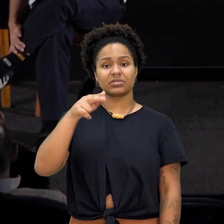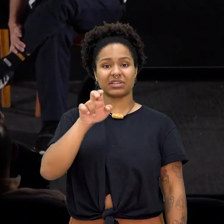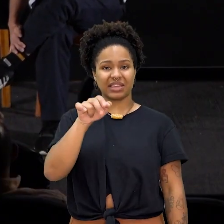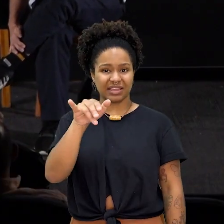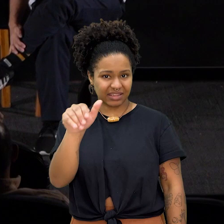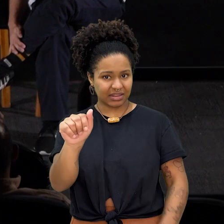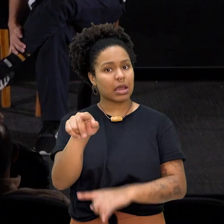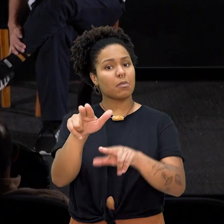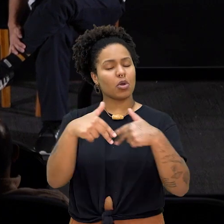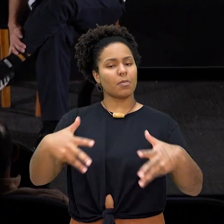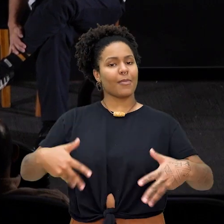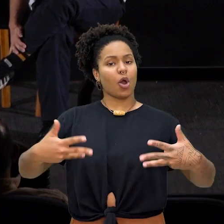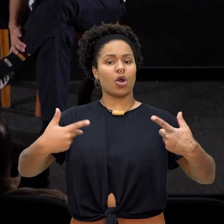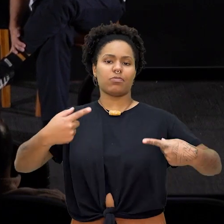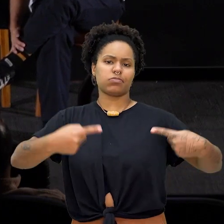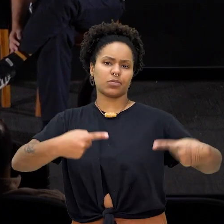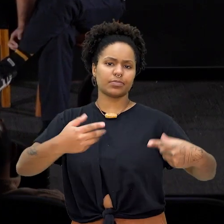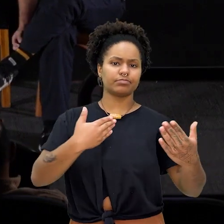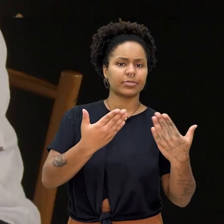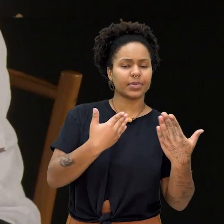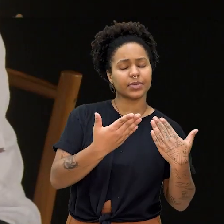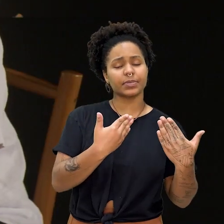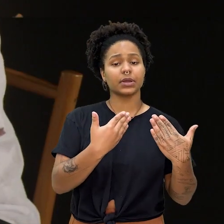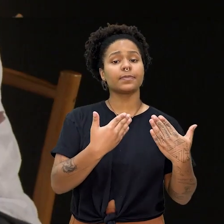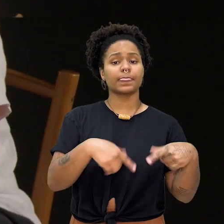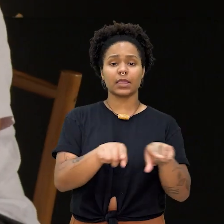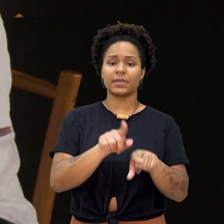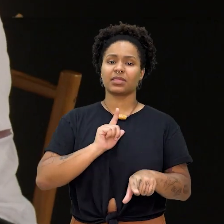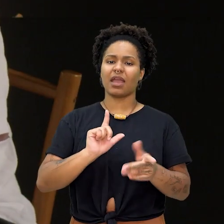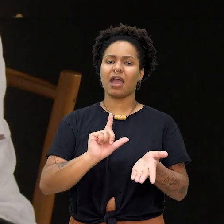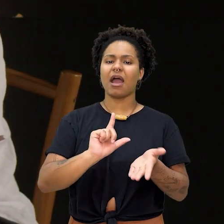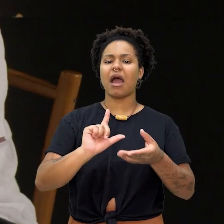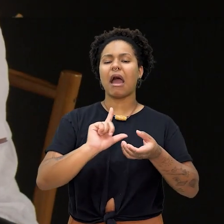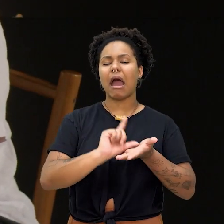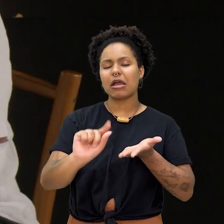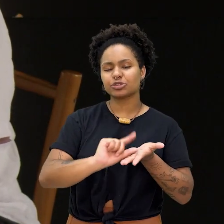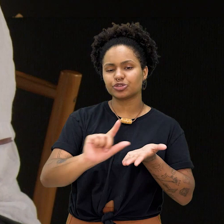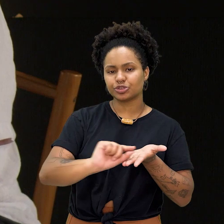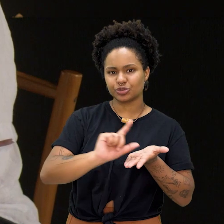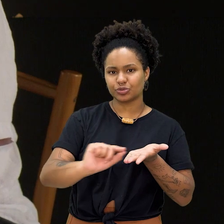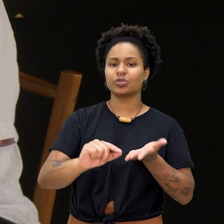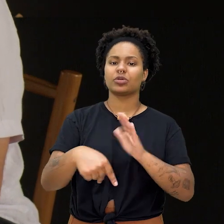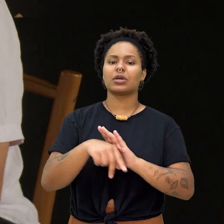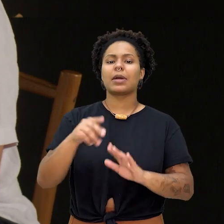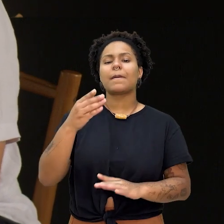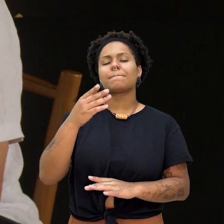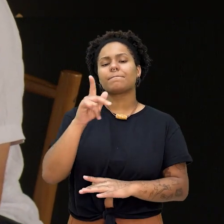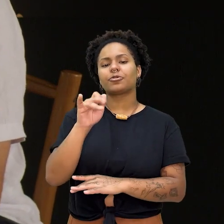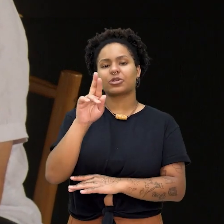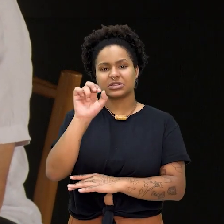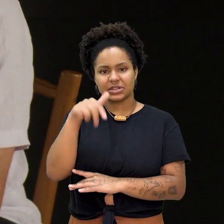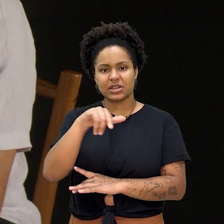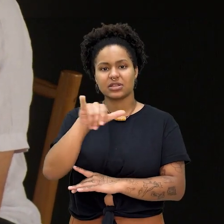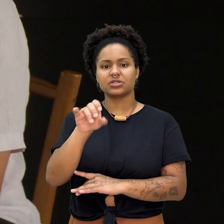isso que motiva o nosso diálogo. Há, inclusive, um artigo que foi publicado pela Brazilian Journal of